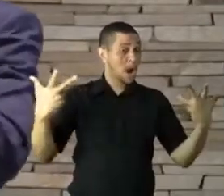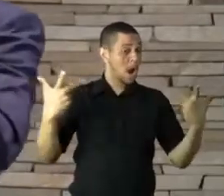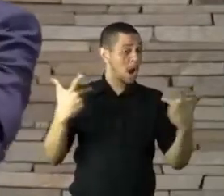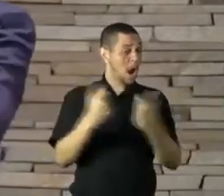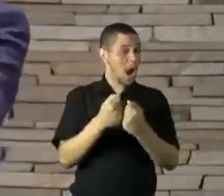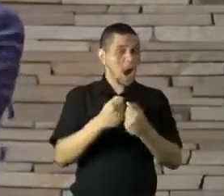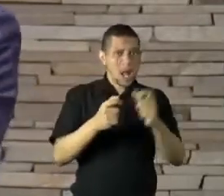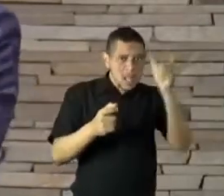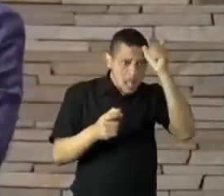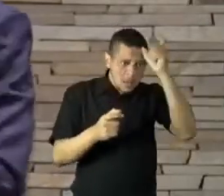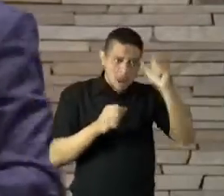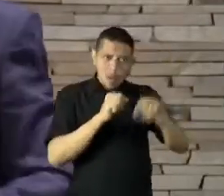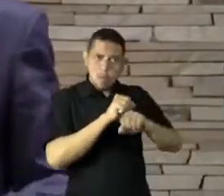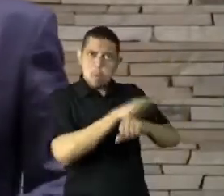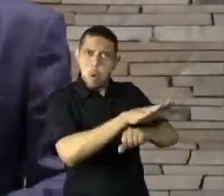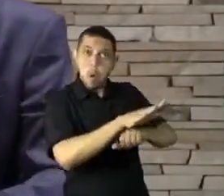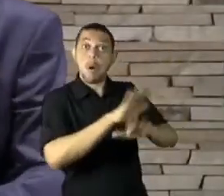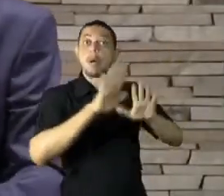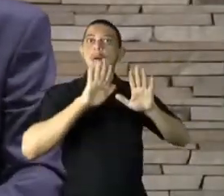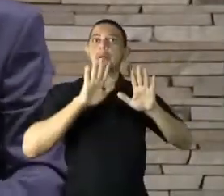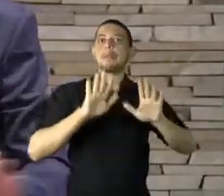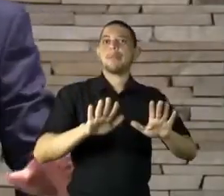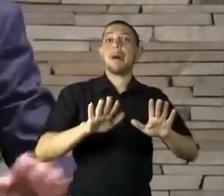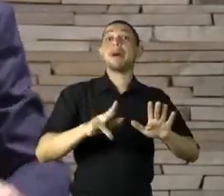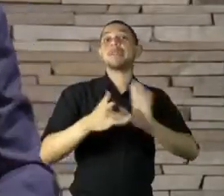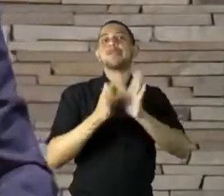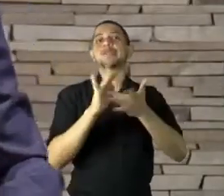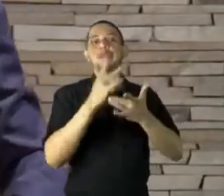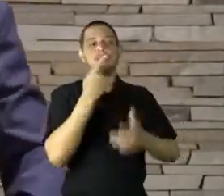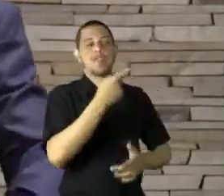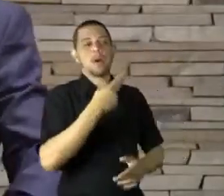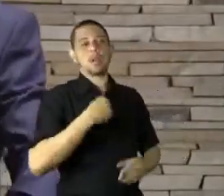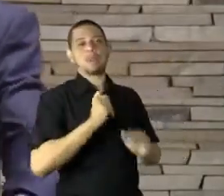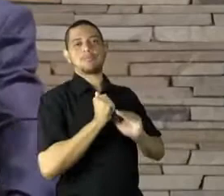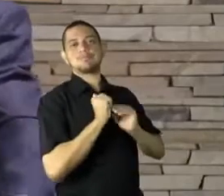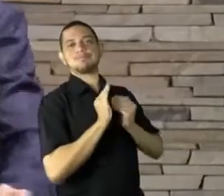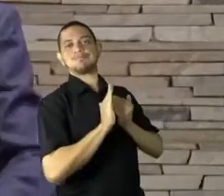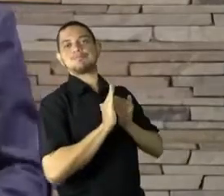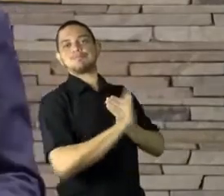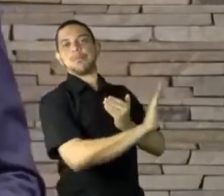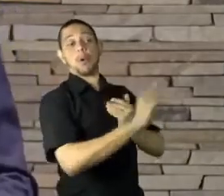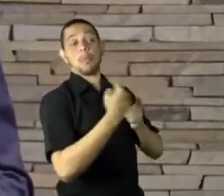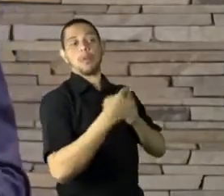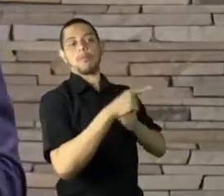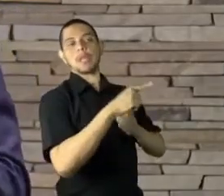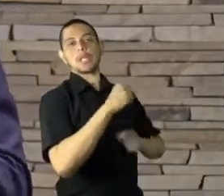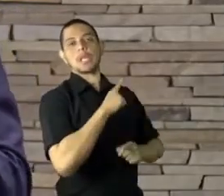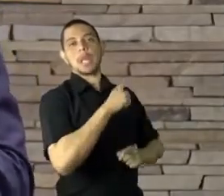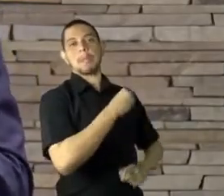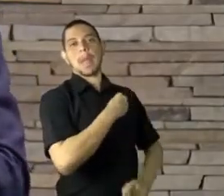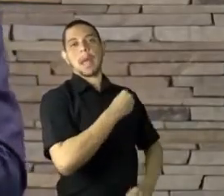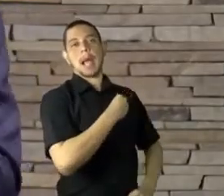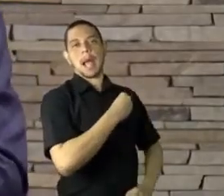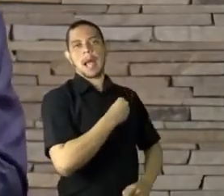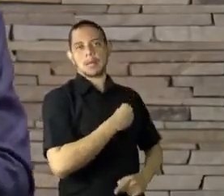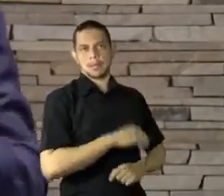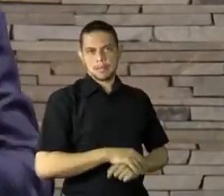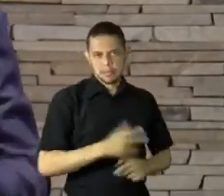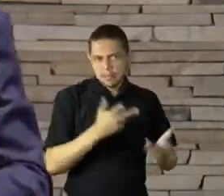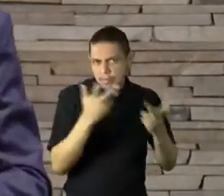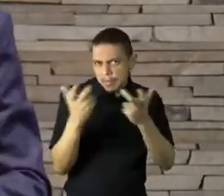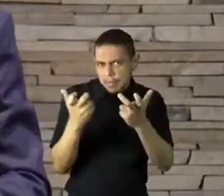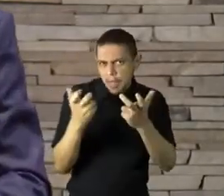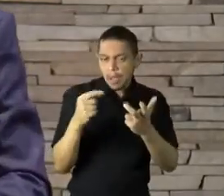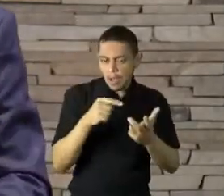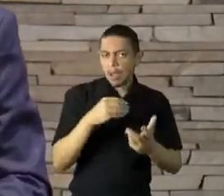demônios que fizeram um monte de coisas mas ele diz apartai-vos de mim os que praticais a iniquidade e na Bíblia iniquidade é pecado